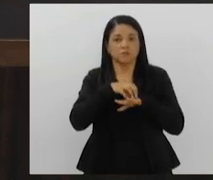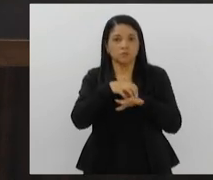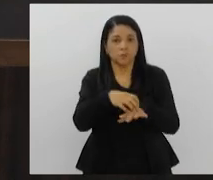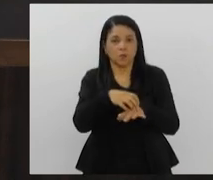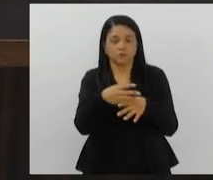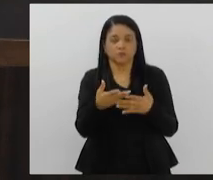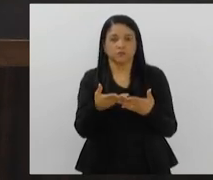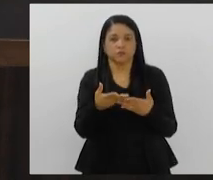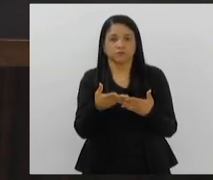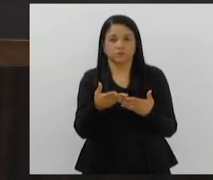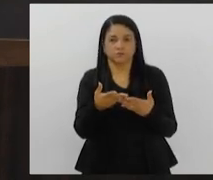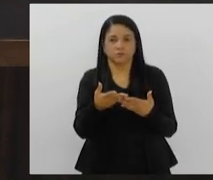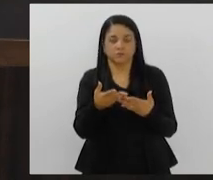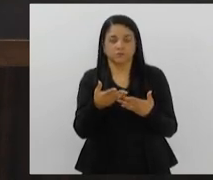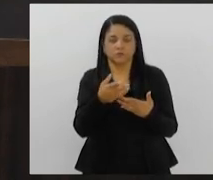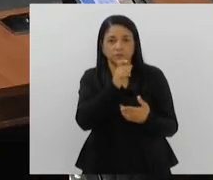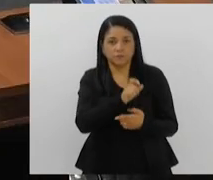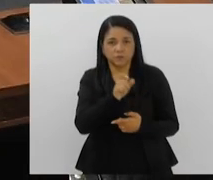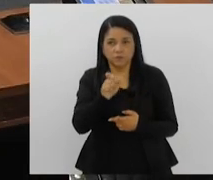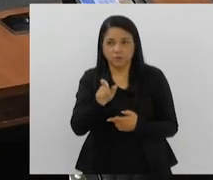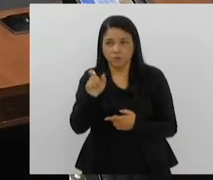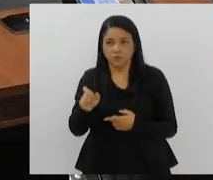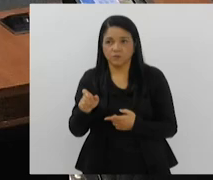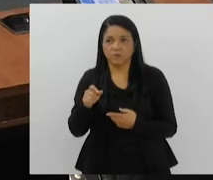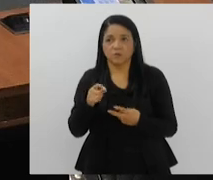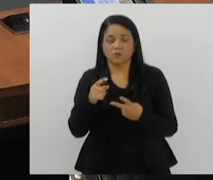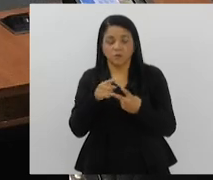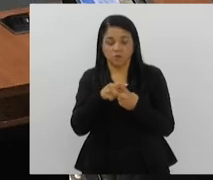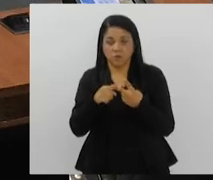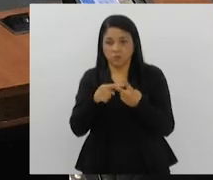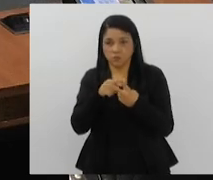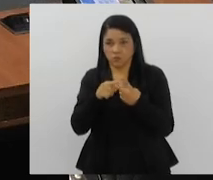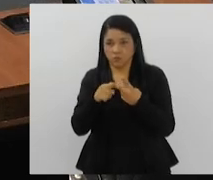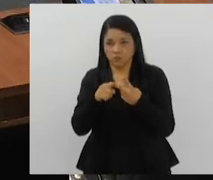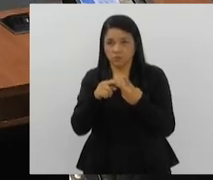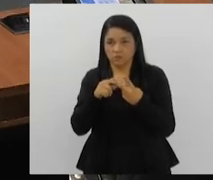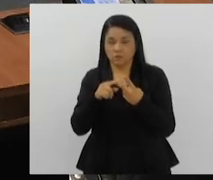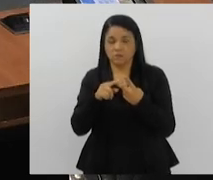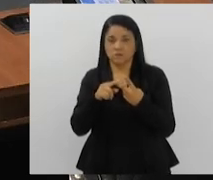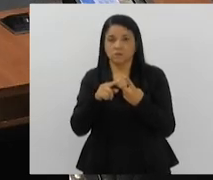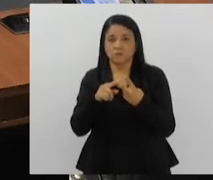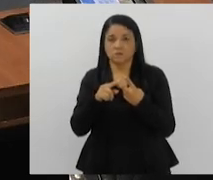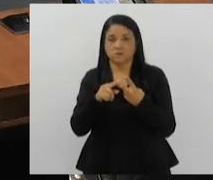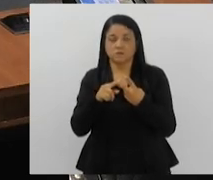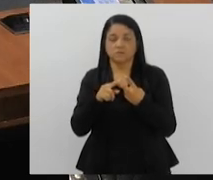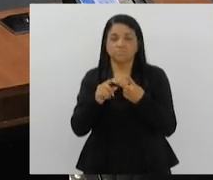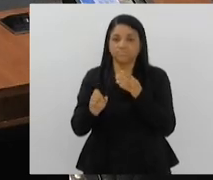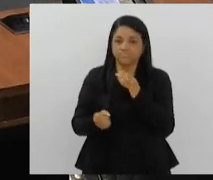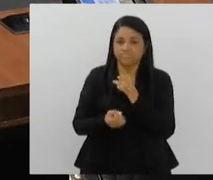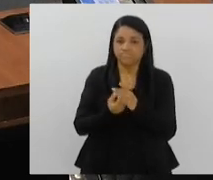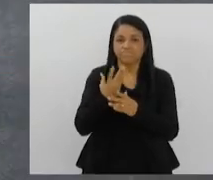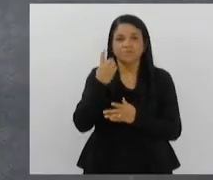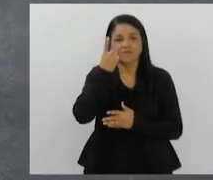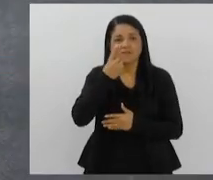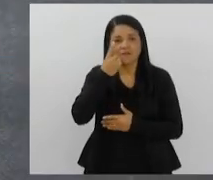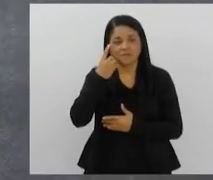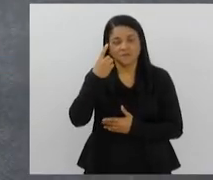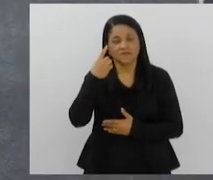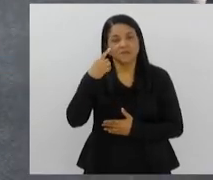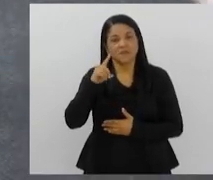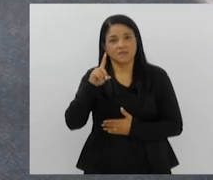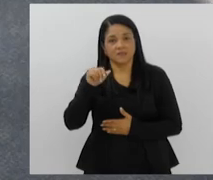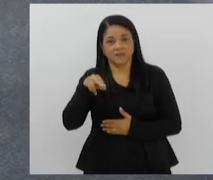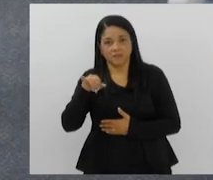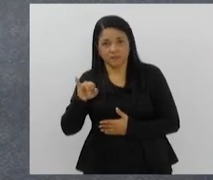presidenta. Estou aqui, estamos duas autoras dessa indicação, deputada Dani Monteiro, deputada Dani Balbi. A gente